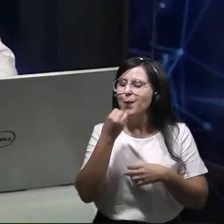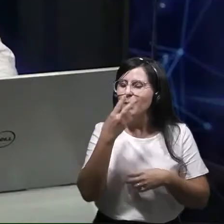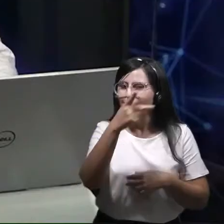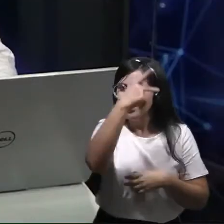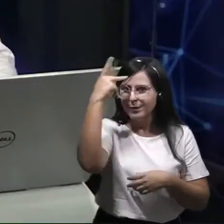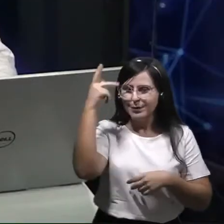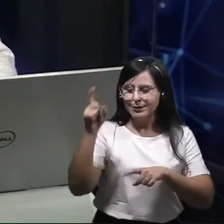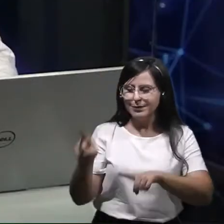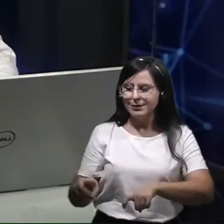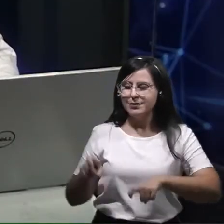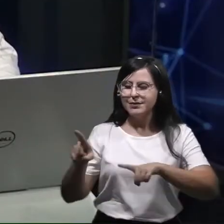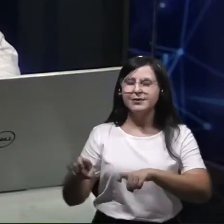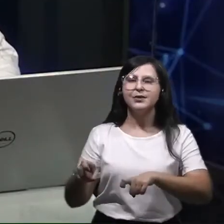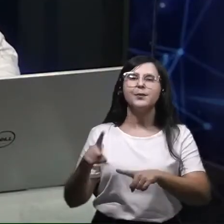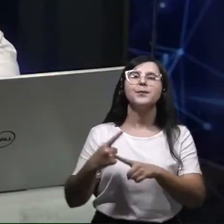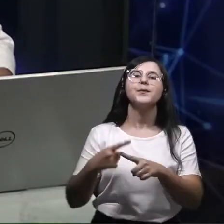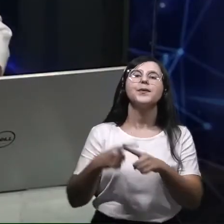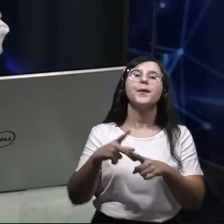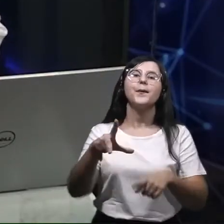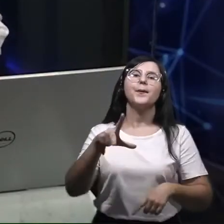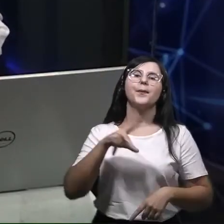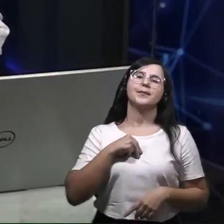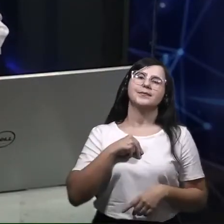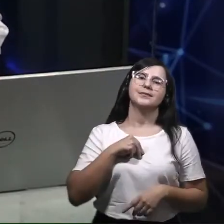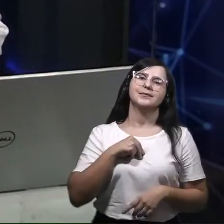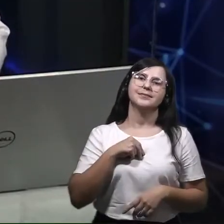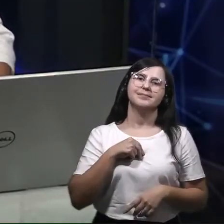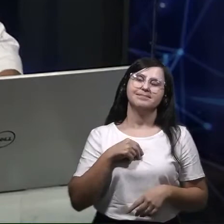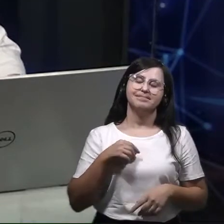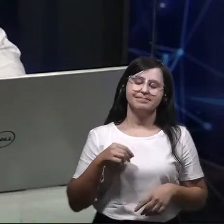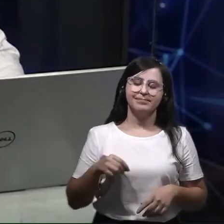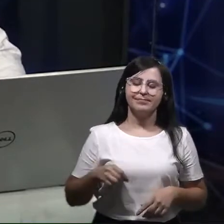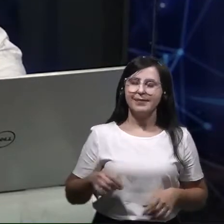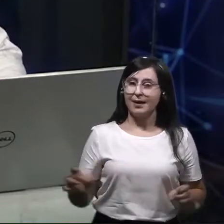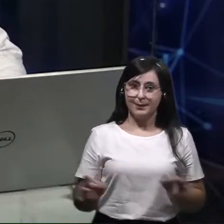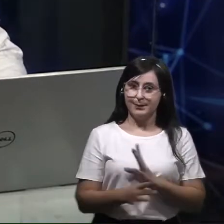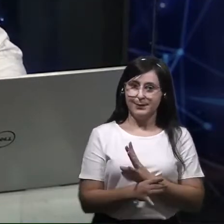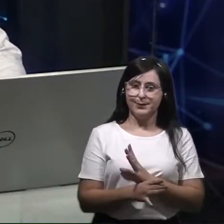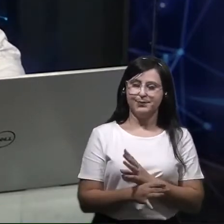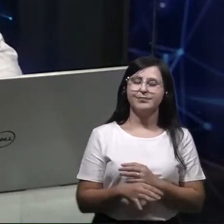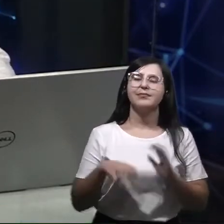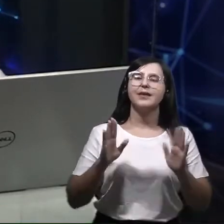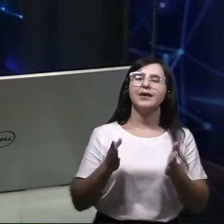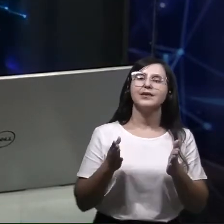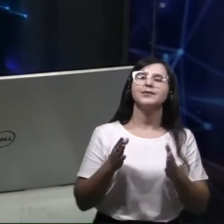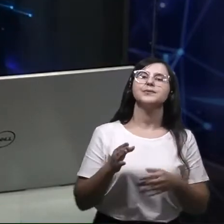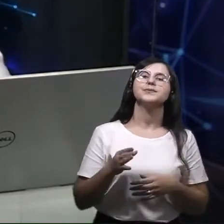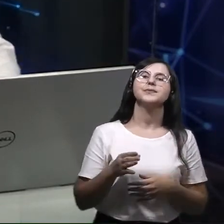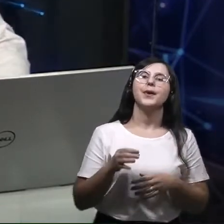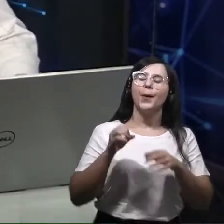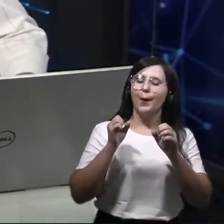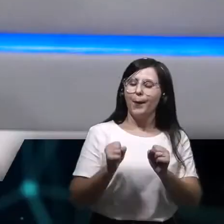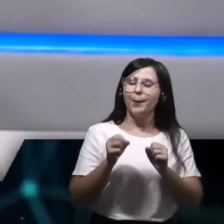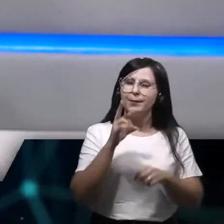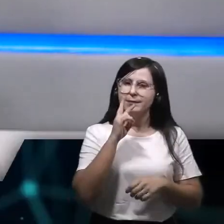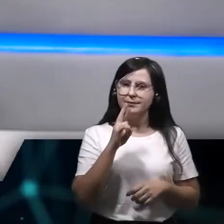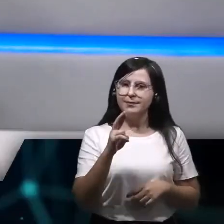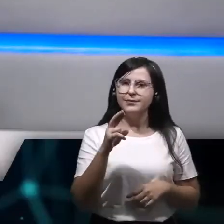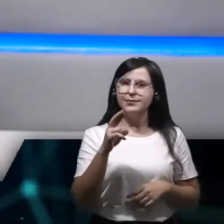e merece. Tempo encerrado, candidato. Vamos agora à réplica. O candidato tem 1 minuto para a